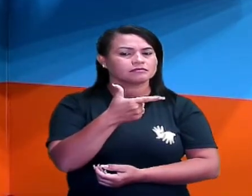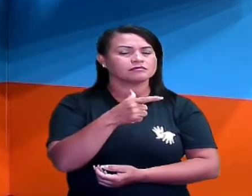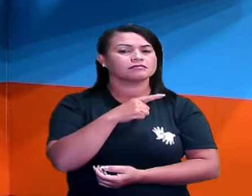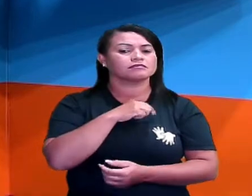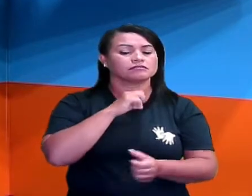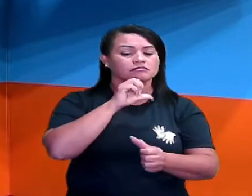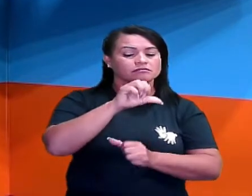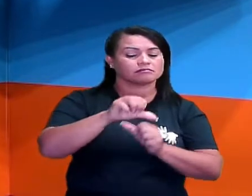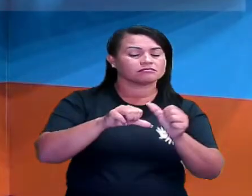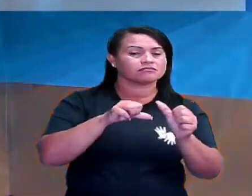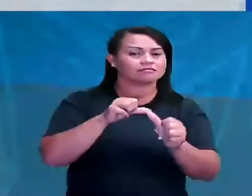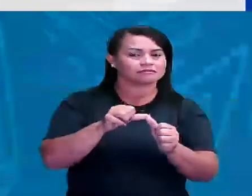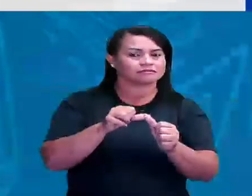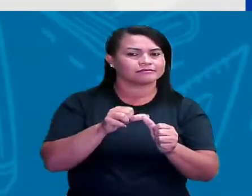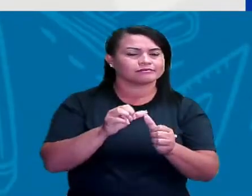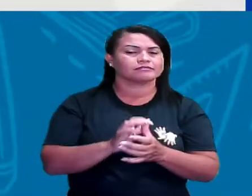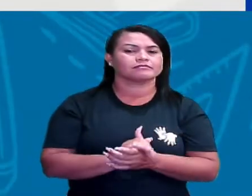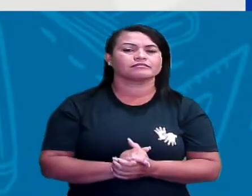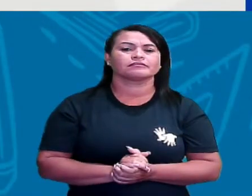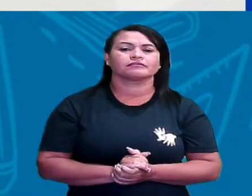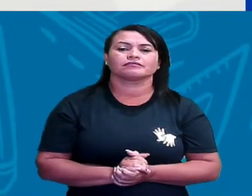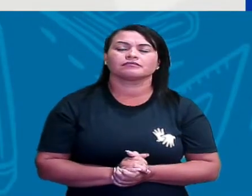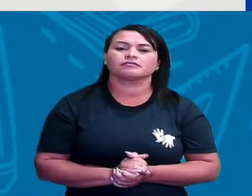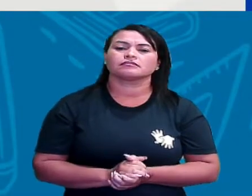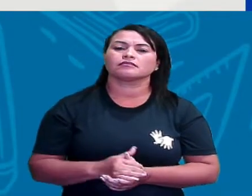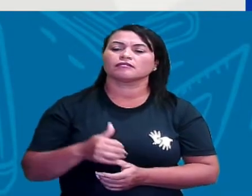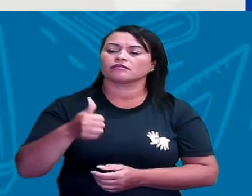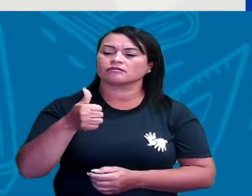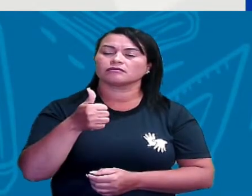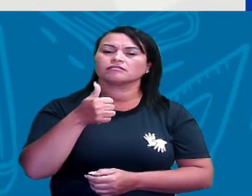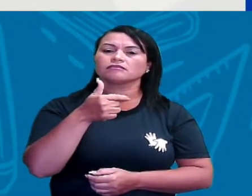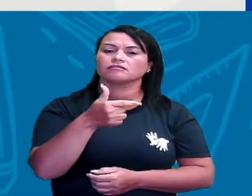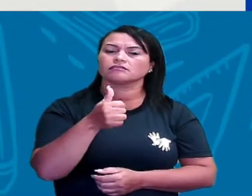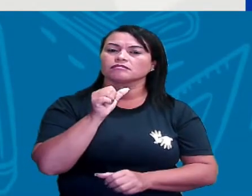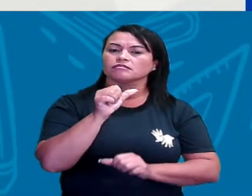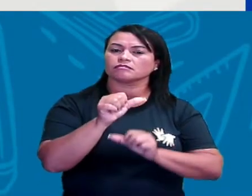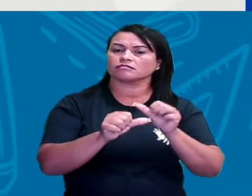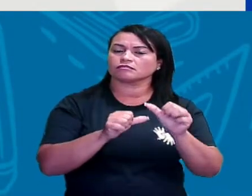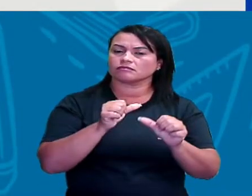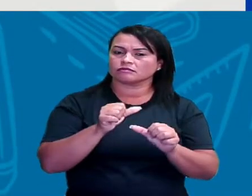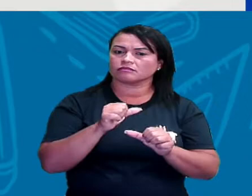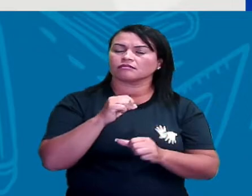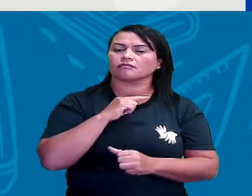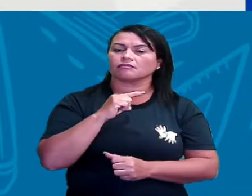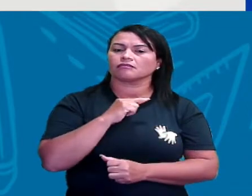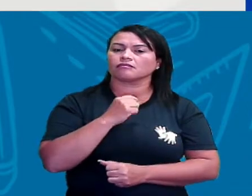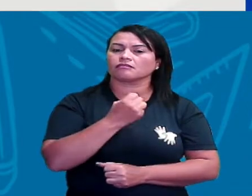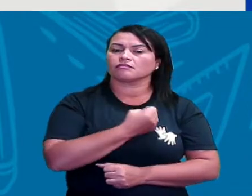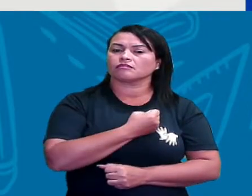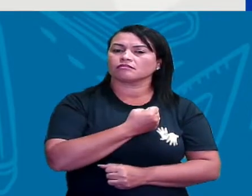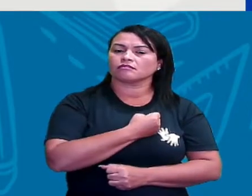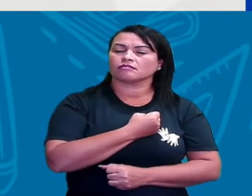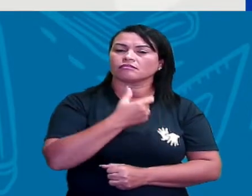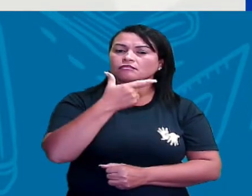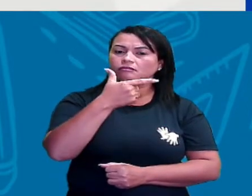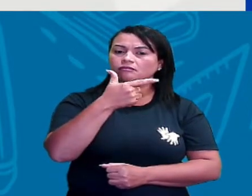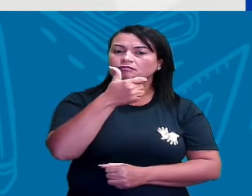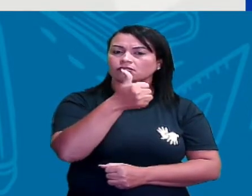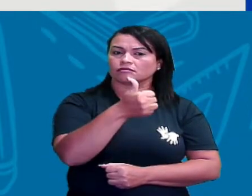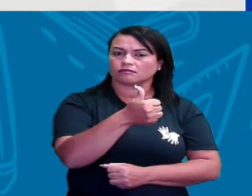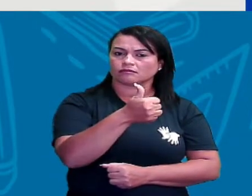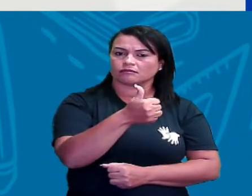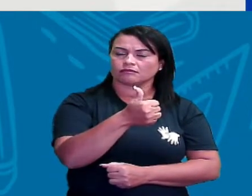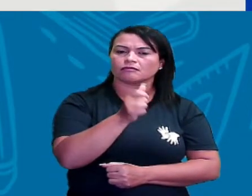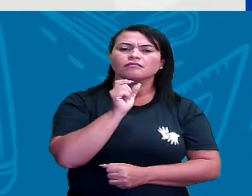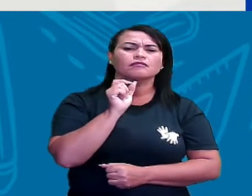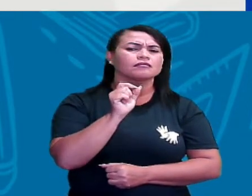ele de lugar, tá? 1 e o 2, trocar de lugar. Então, eu vou ficar quem? Vai ficar o número quem? 21. Ou seja,